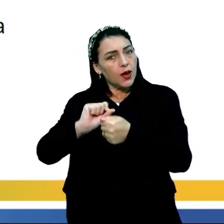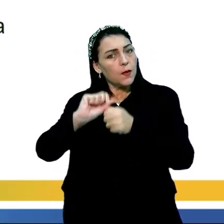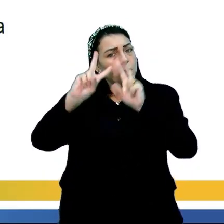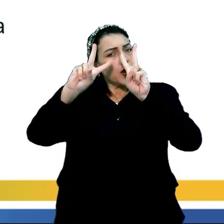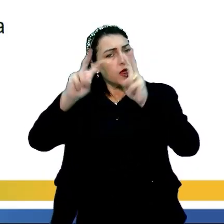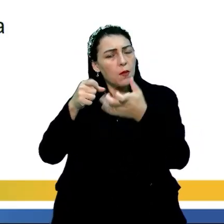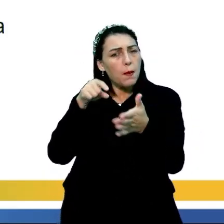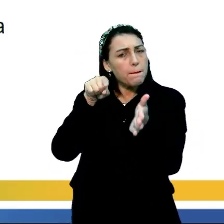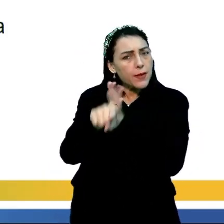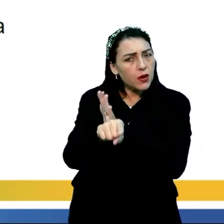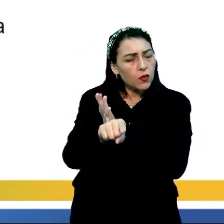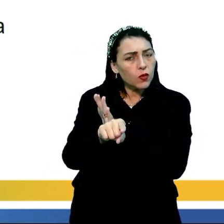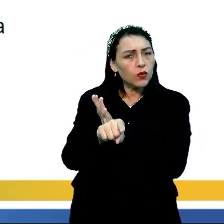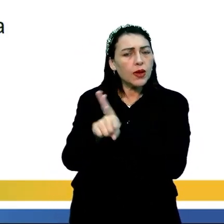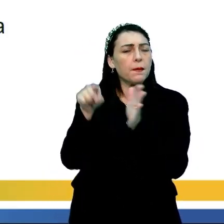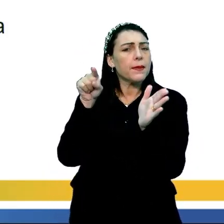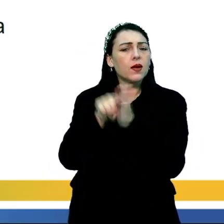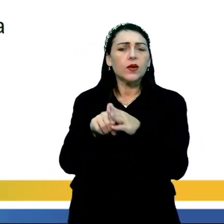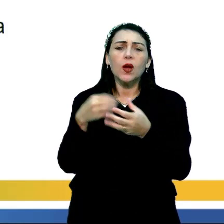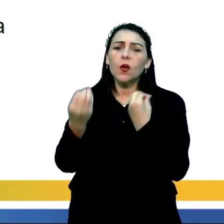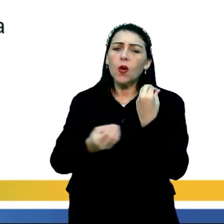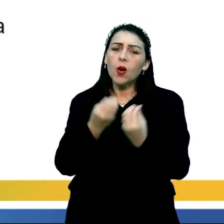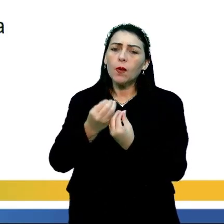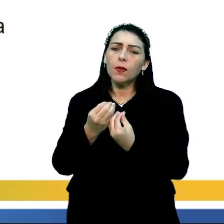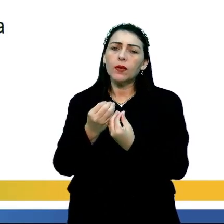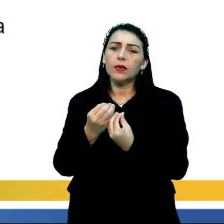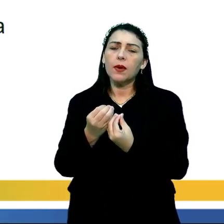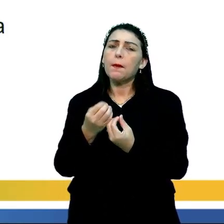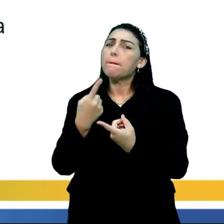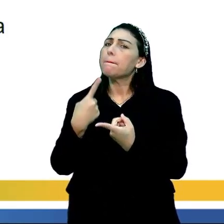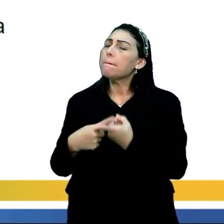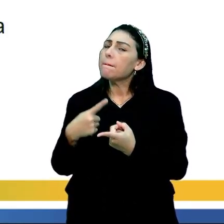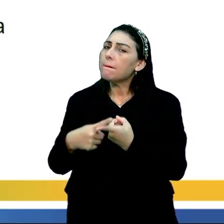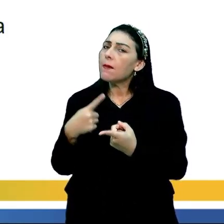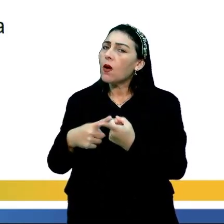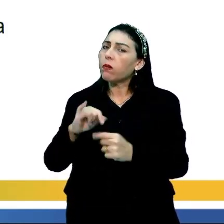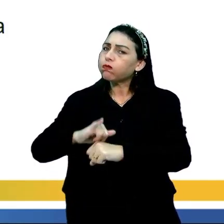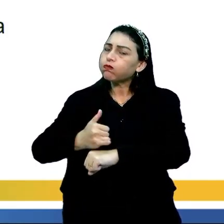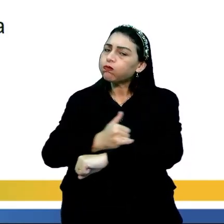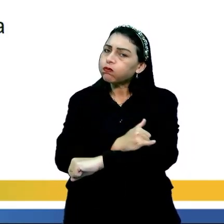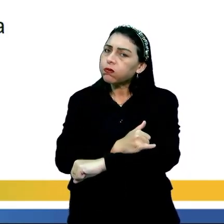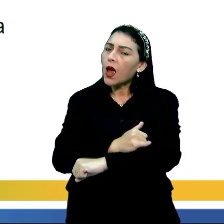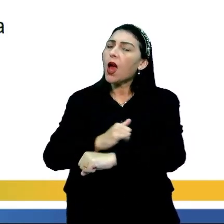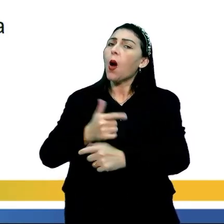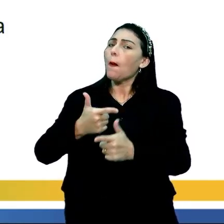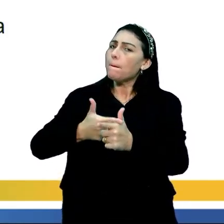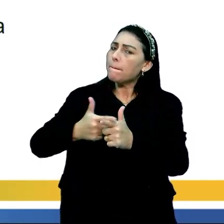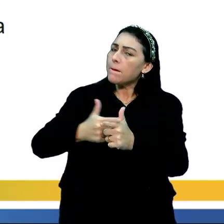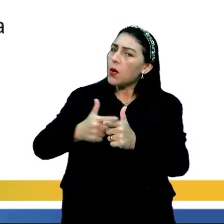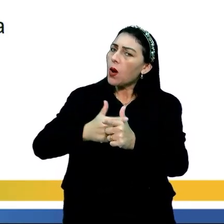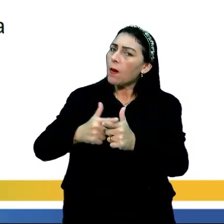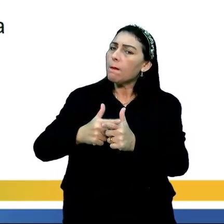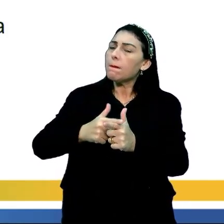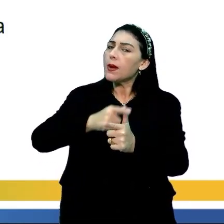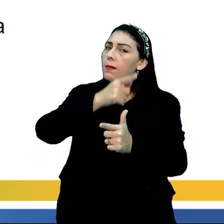uma pergunta. E aí a pergunta ficou como, professora? Por que a obesidade é um problema entre os brasileiros? E